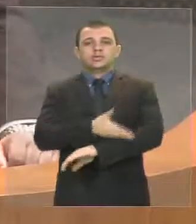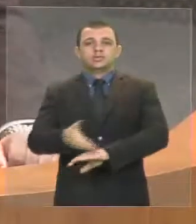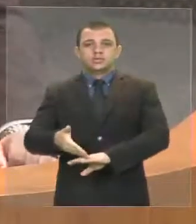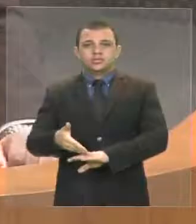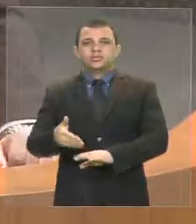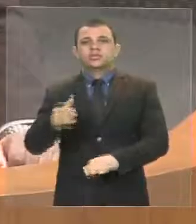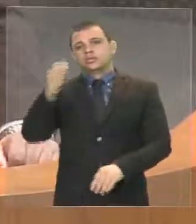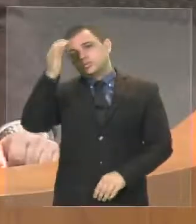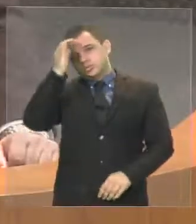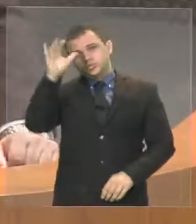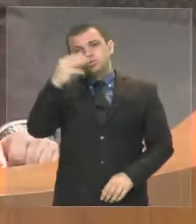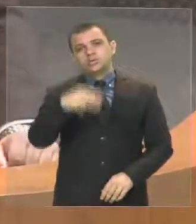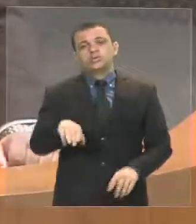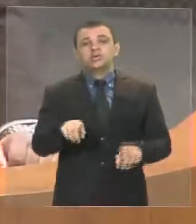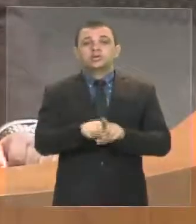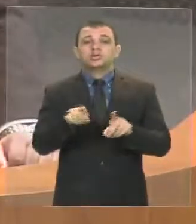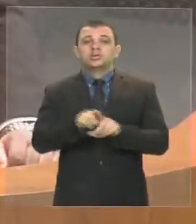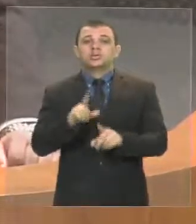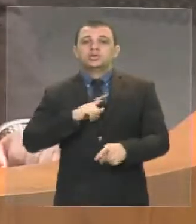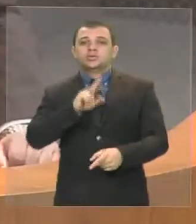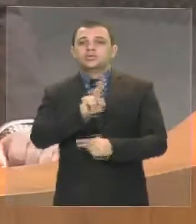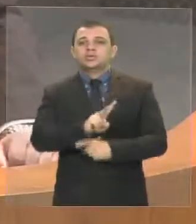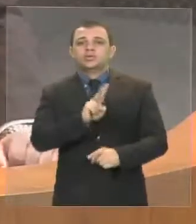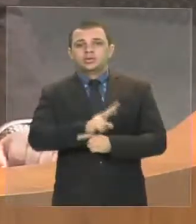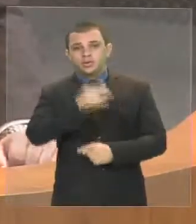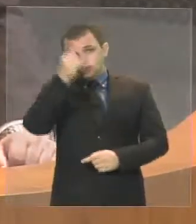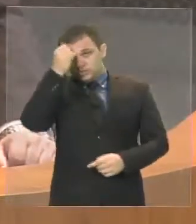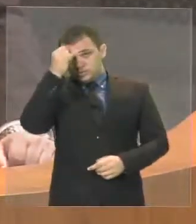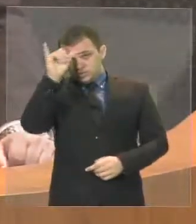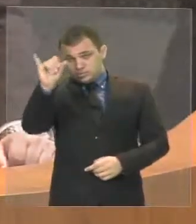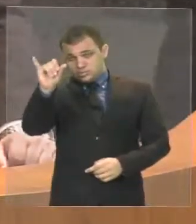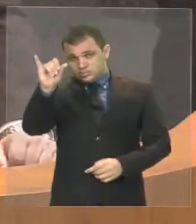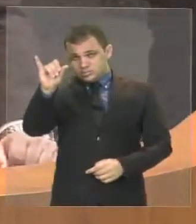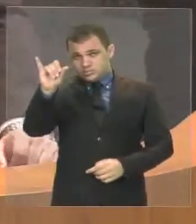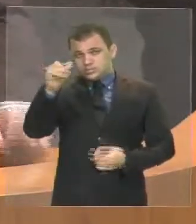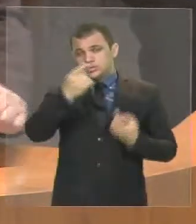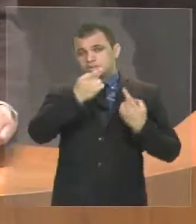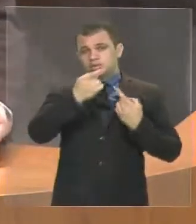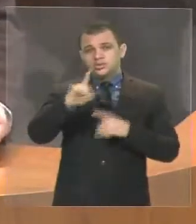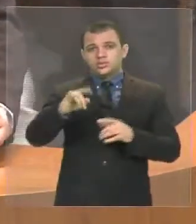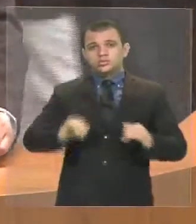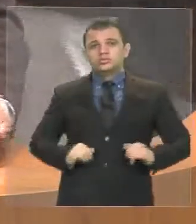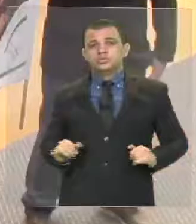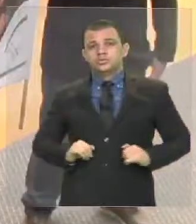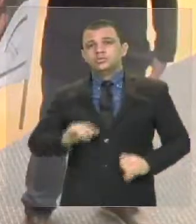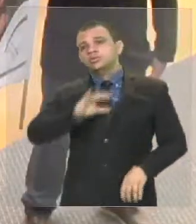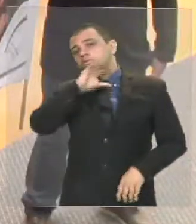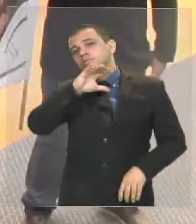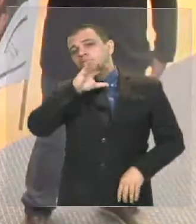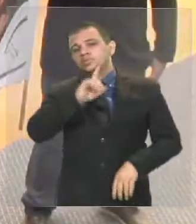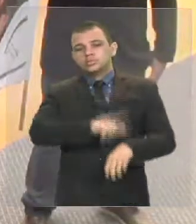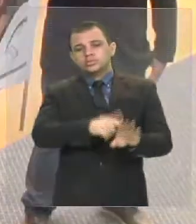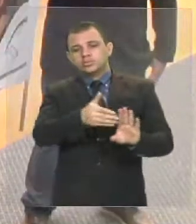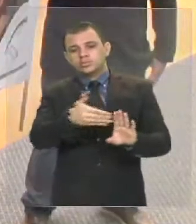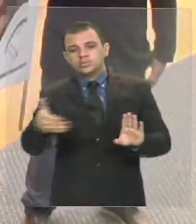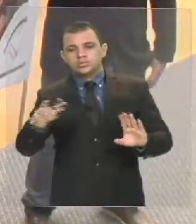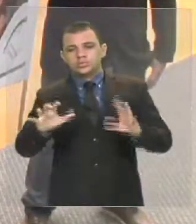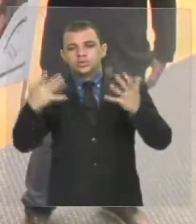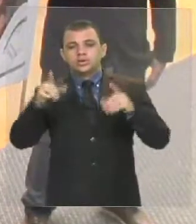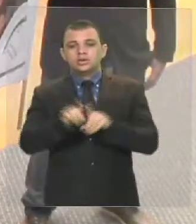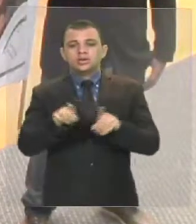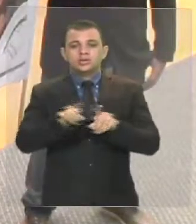instituindo medidas de proteção e combate aos maus tratos aos animais durante o evento e da outras providências.